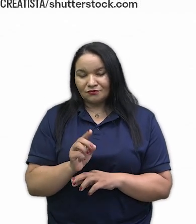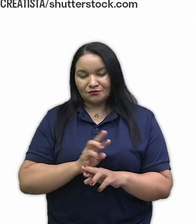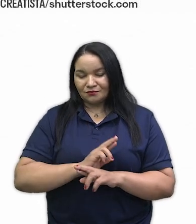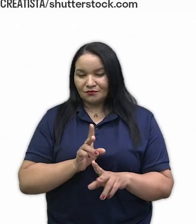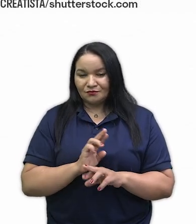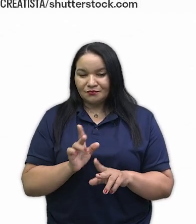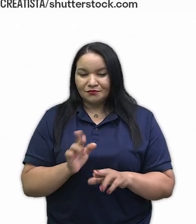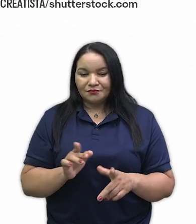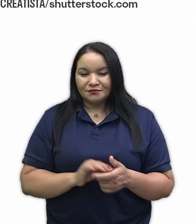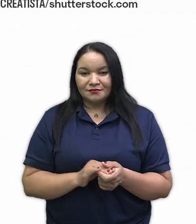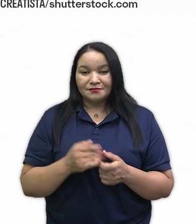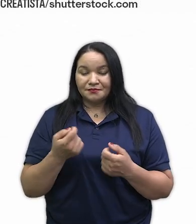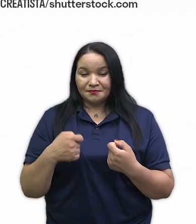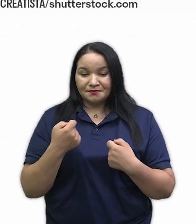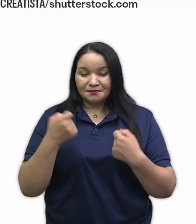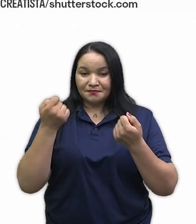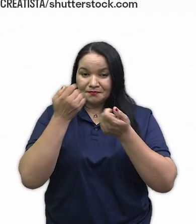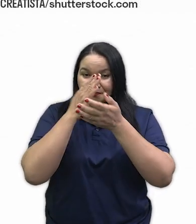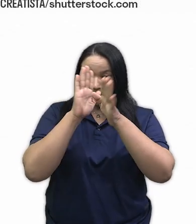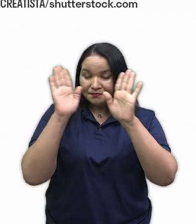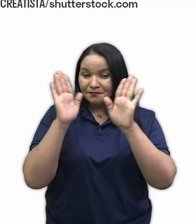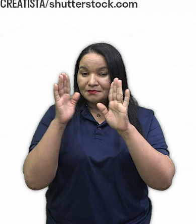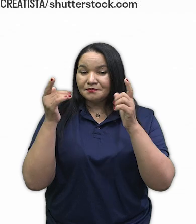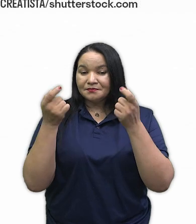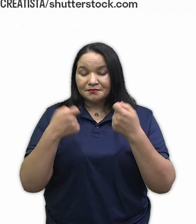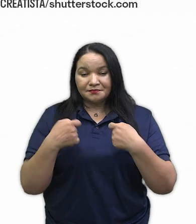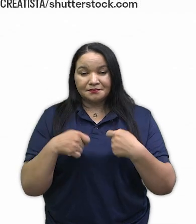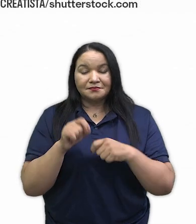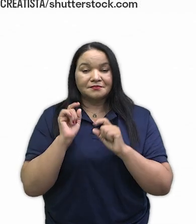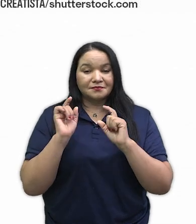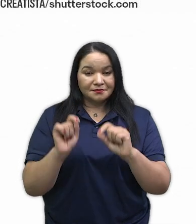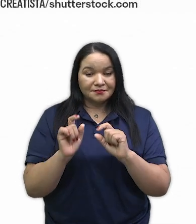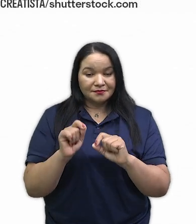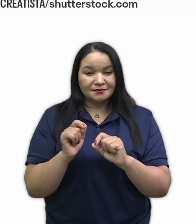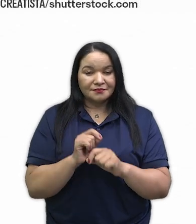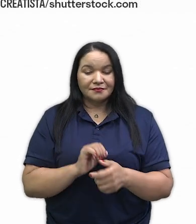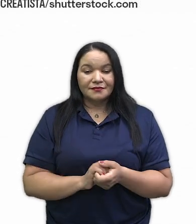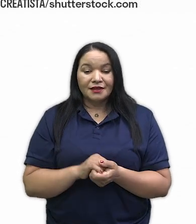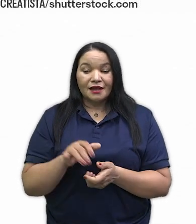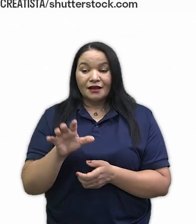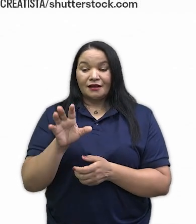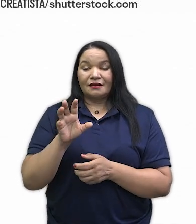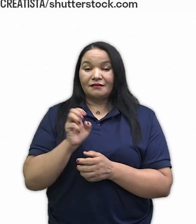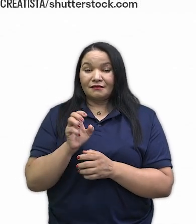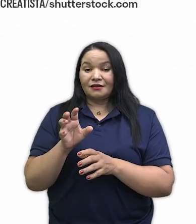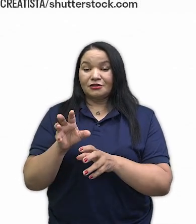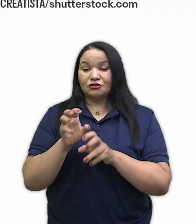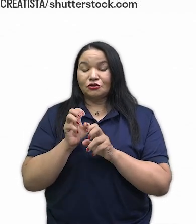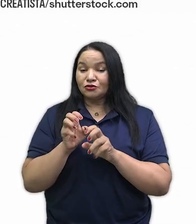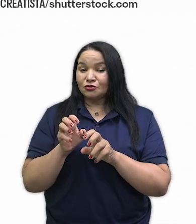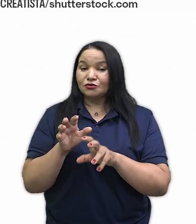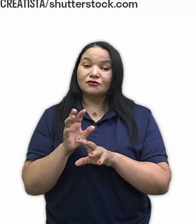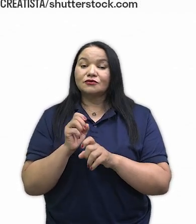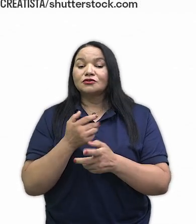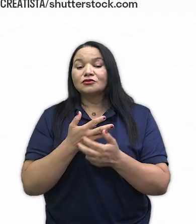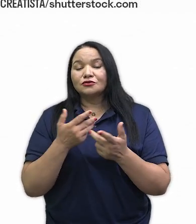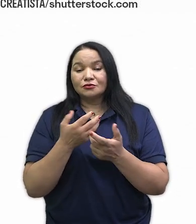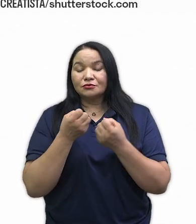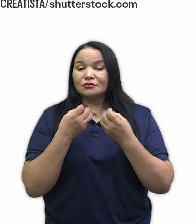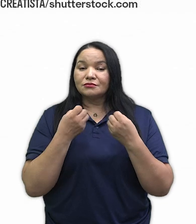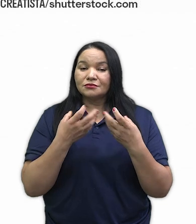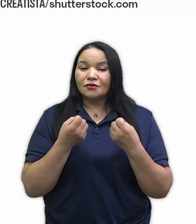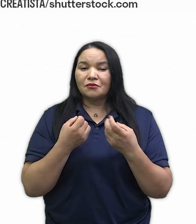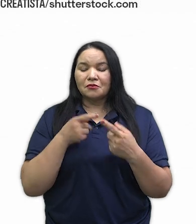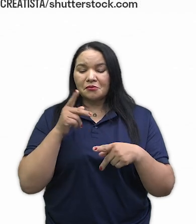gente. Vamos abrir a nossa mente, né? A gente precisa absorver as coisas boas que existem